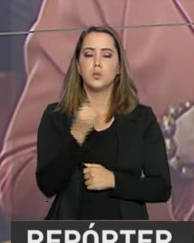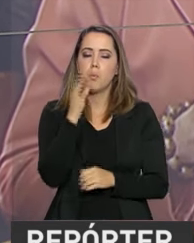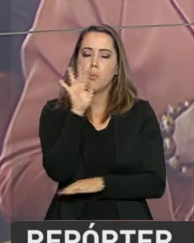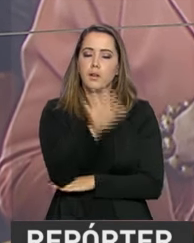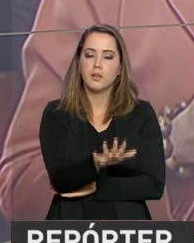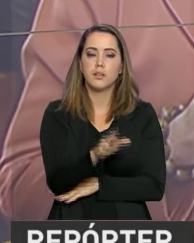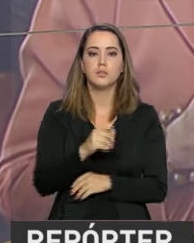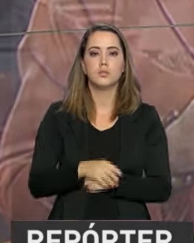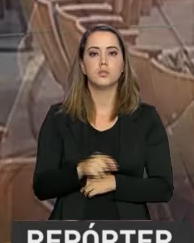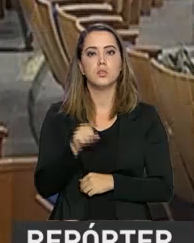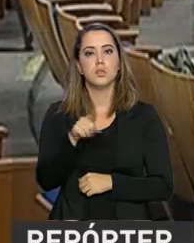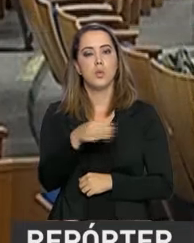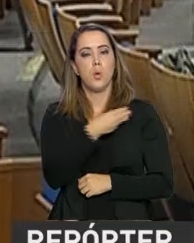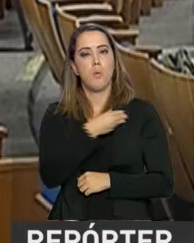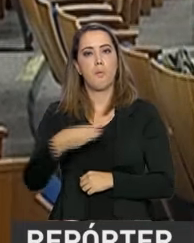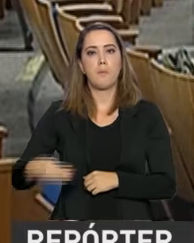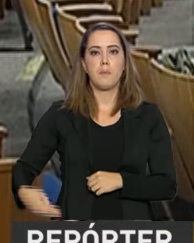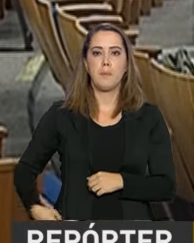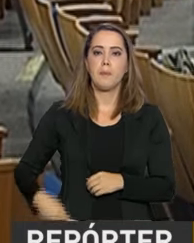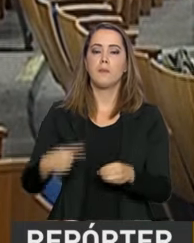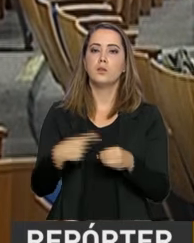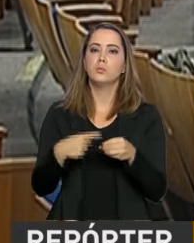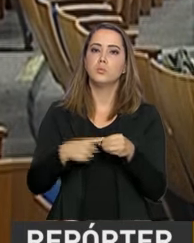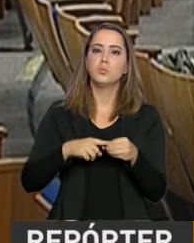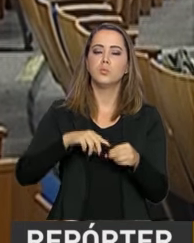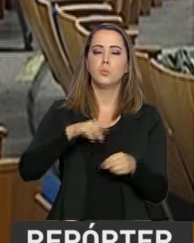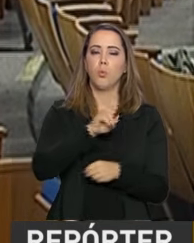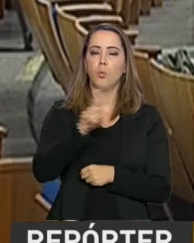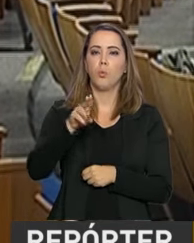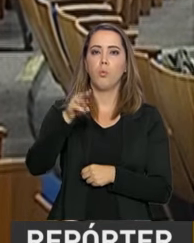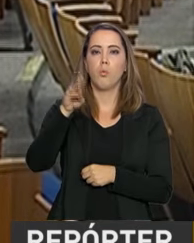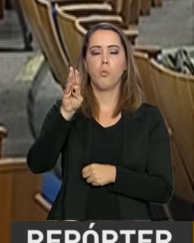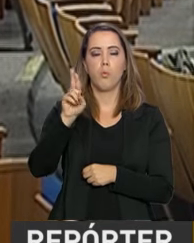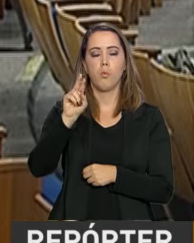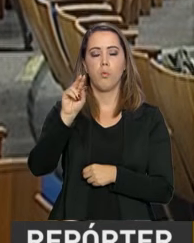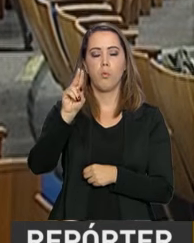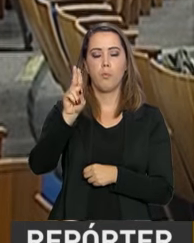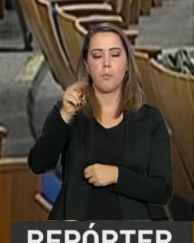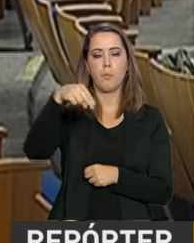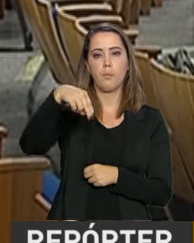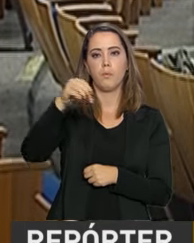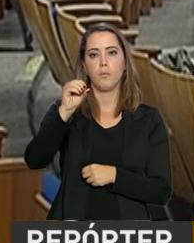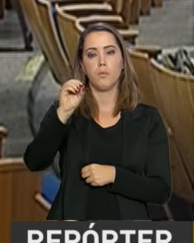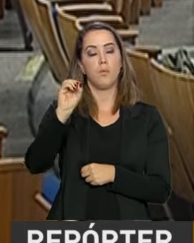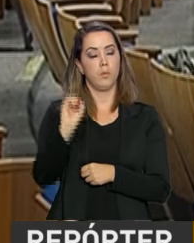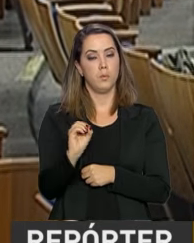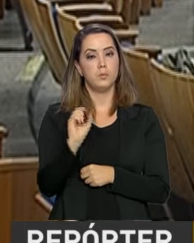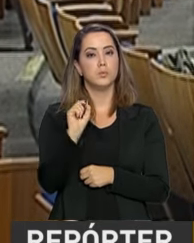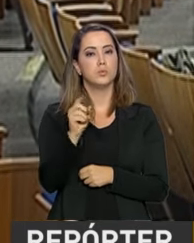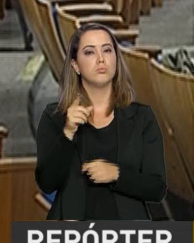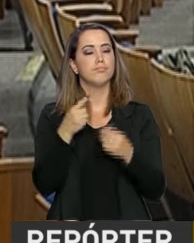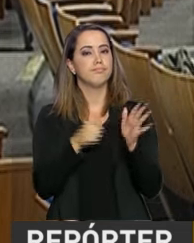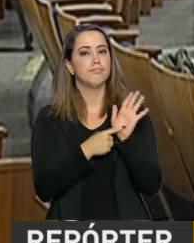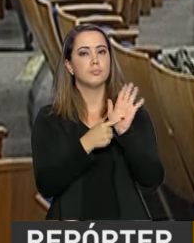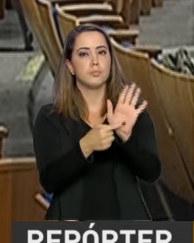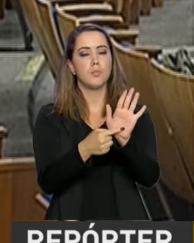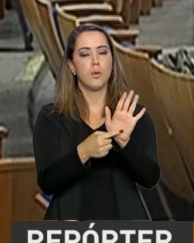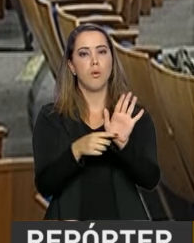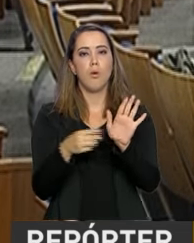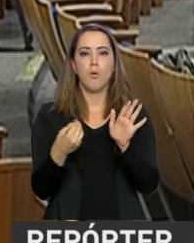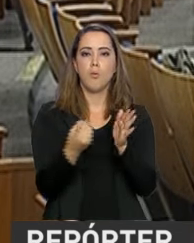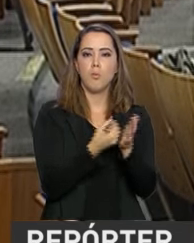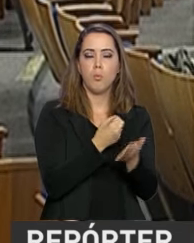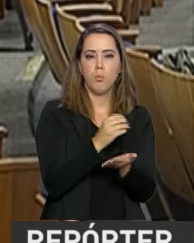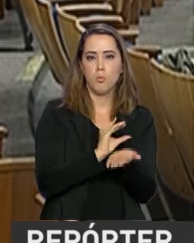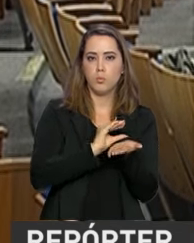Boa tarde, Daniele. O ministro das cidades, Bruno Araújo, mostrou alguns números, apresentou alguns números que mostram a destinação de recursos do ministério nos